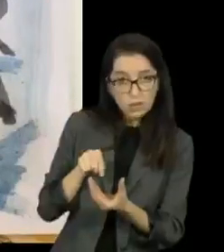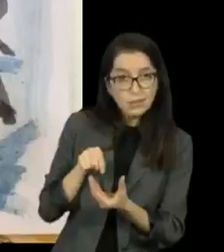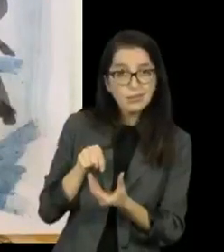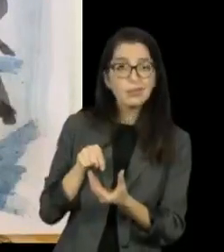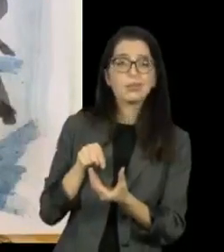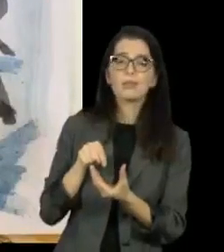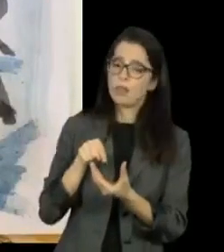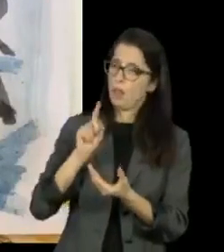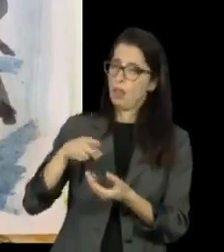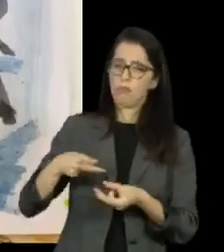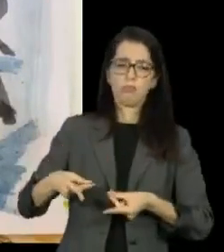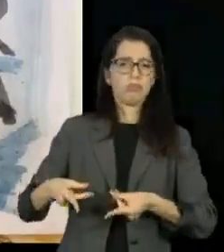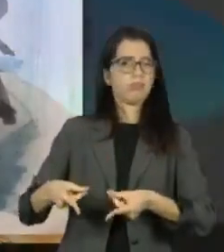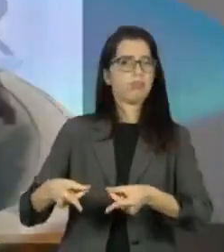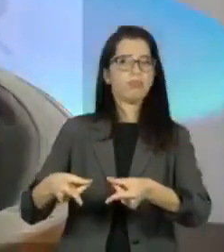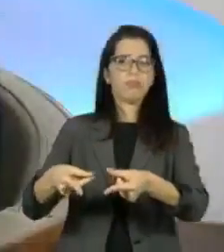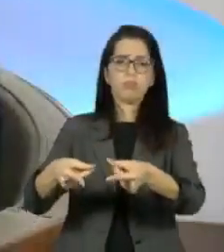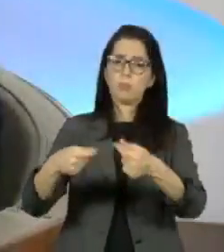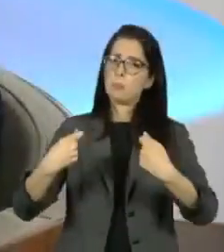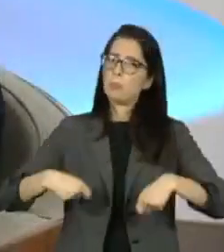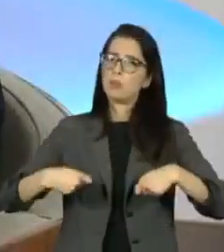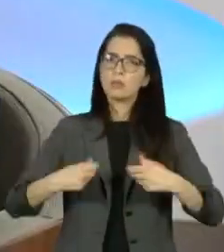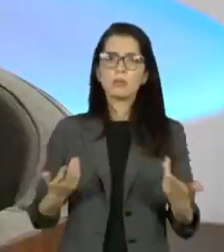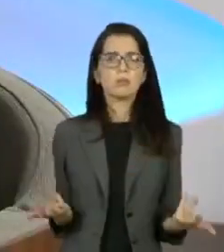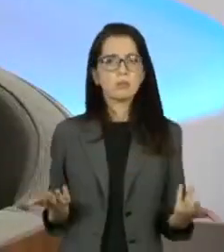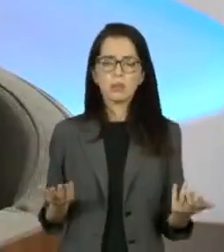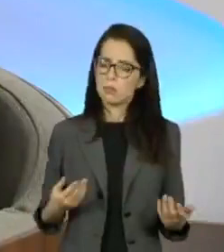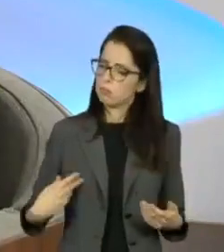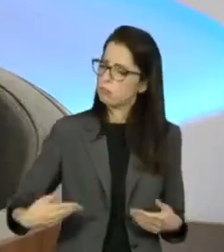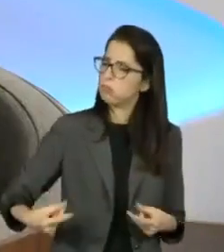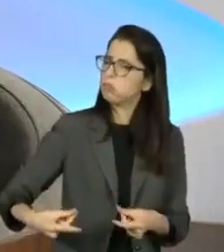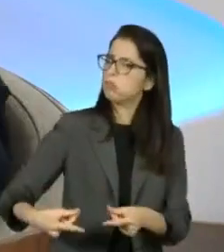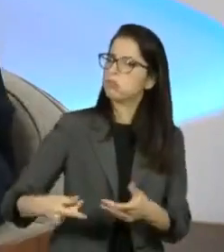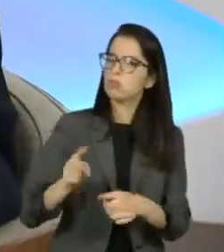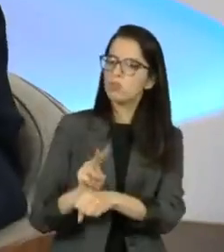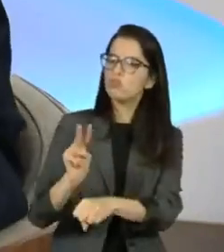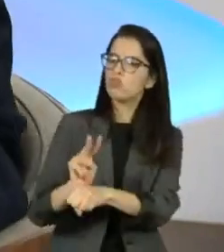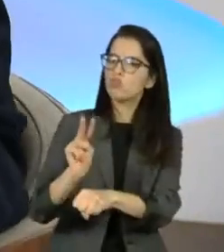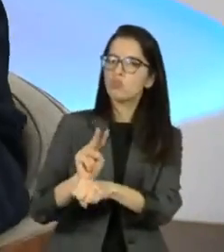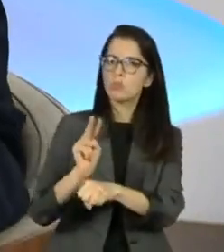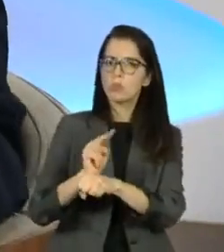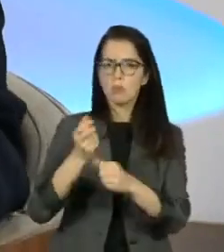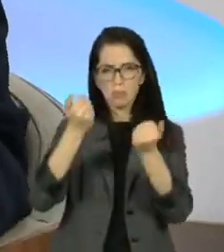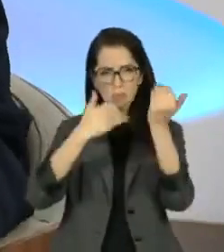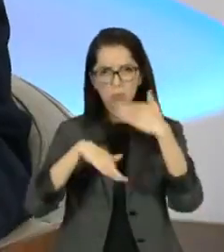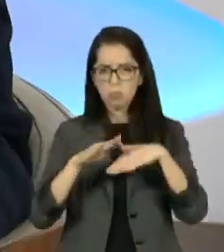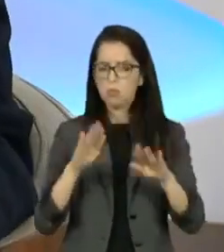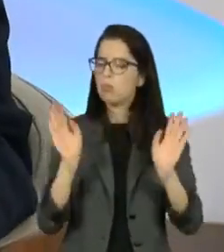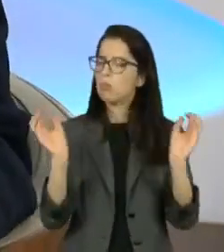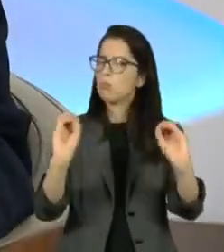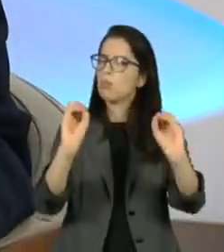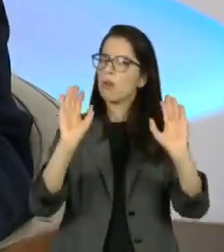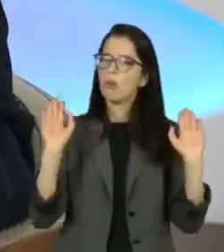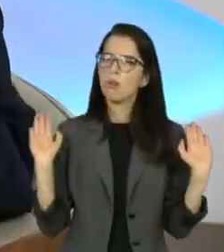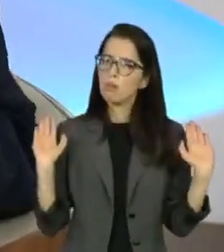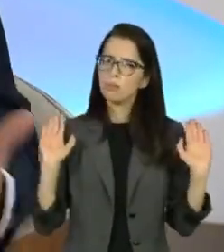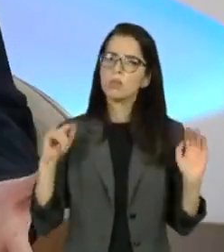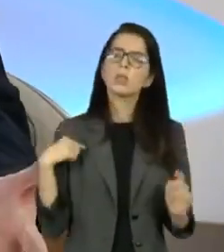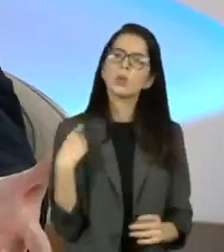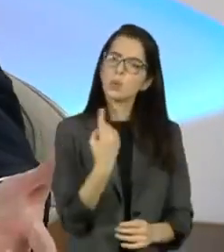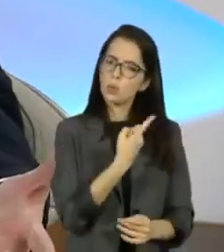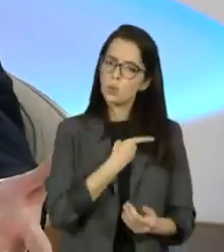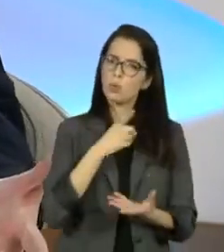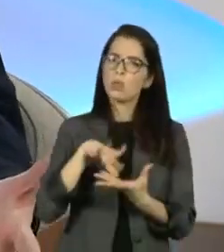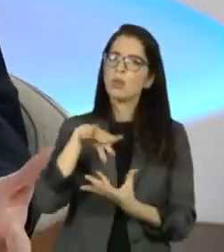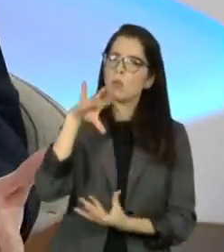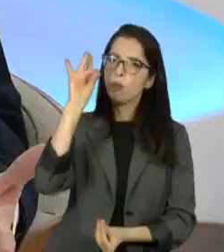não podemos retroagir em nada, nós não podemos deixar que a nossa democracia seja atacada.